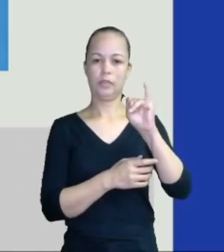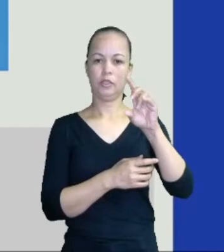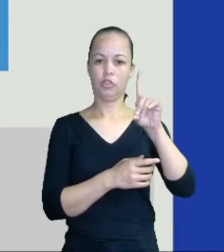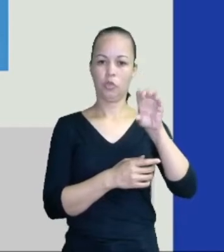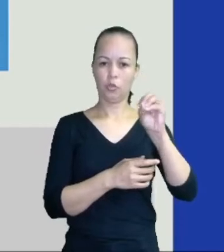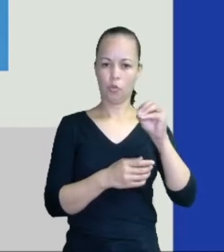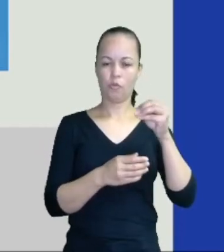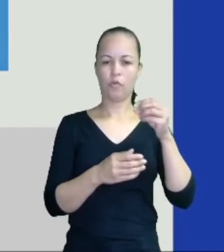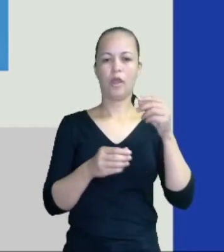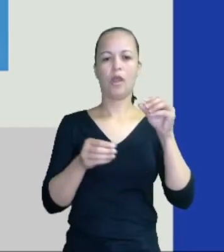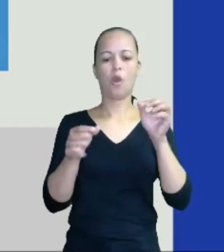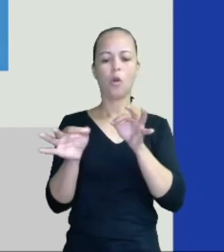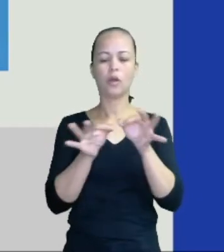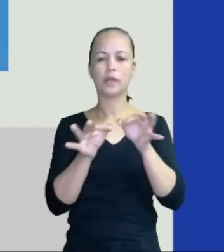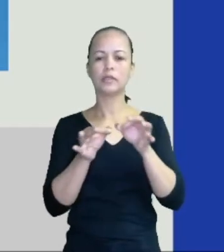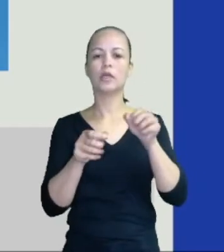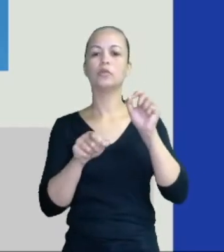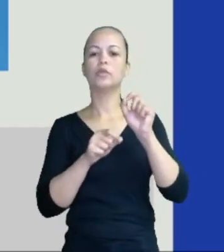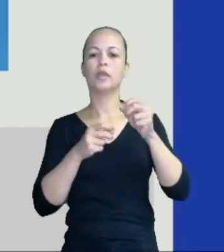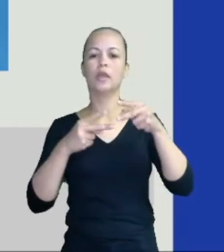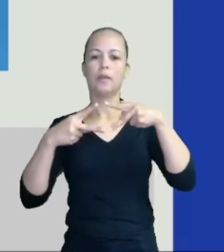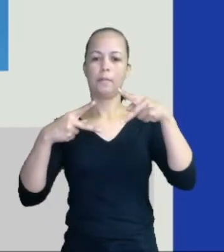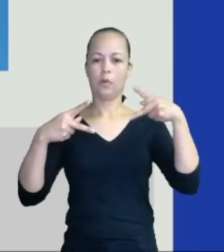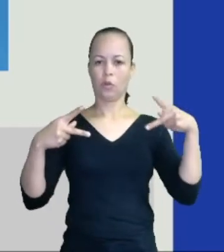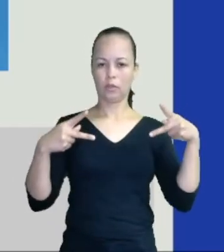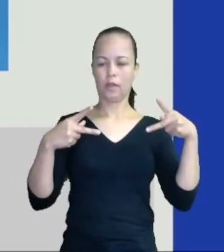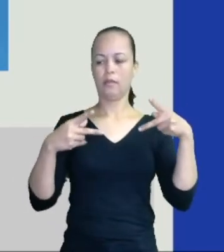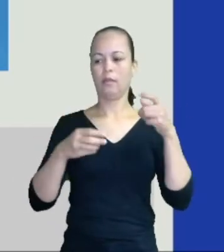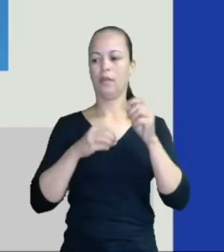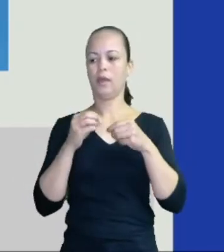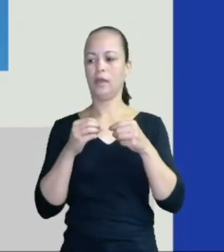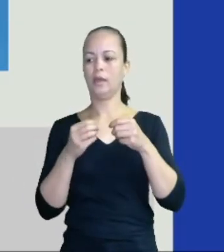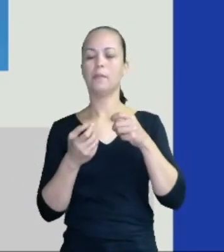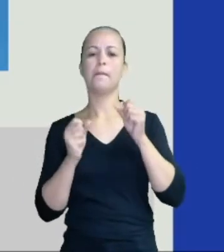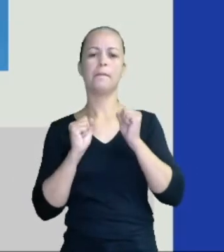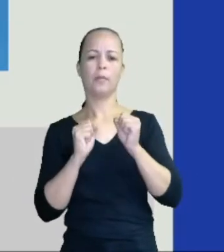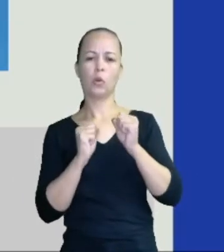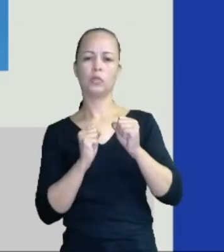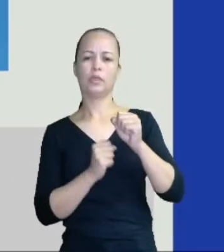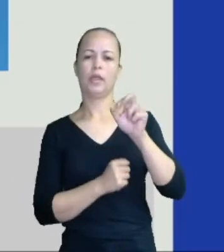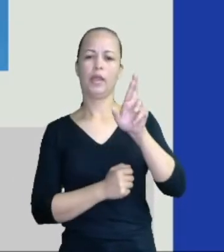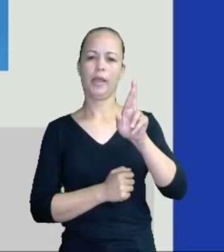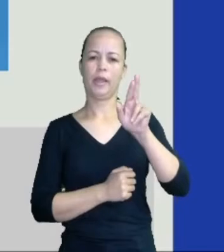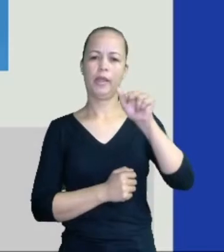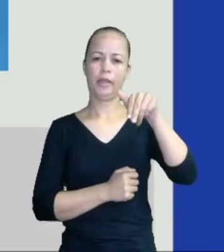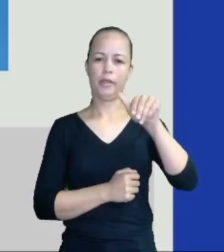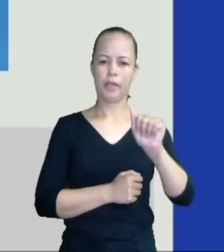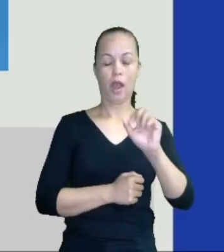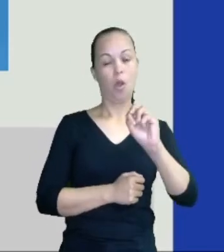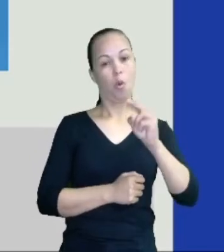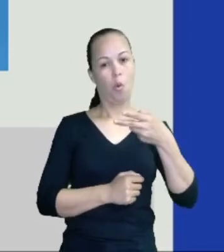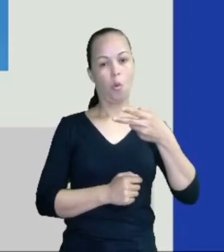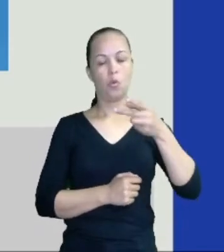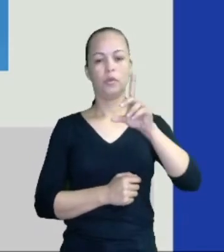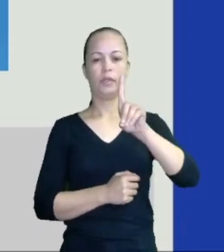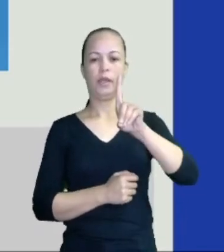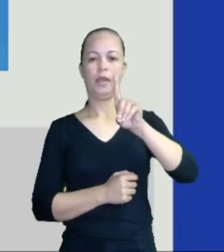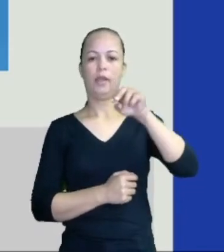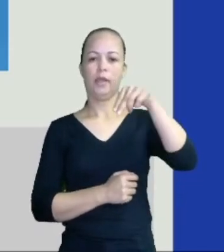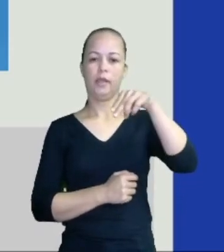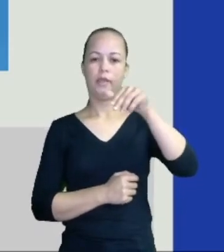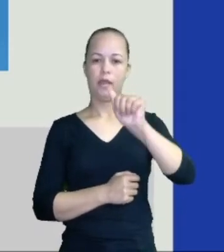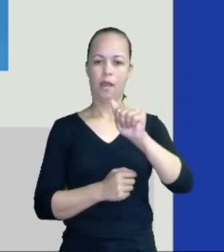E o material genético, que pode ser RNA ou DNA, contém a informação necessária para elaborar e formar a